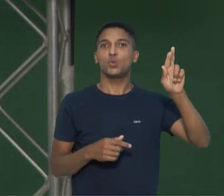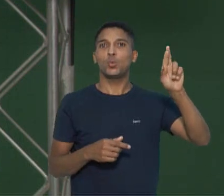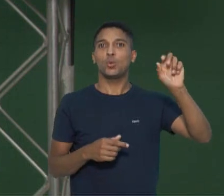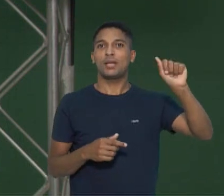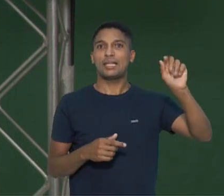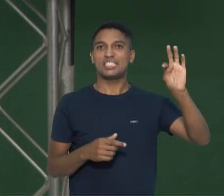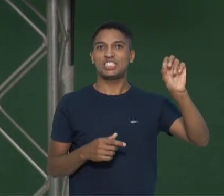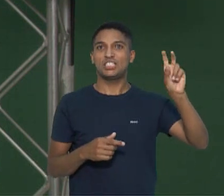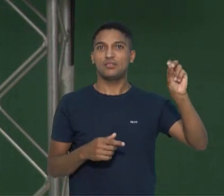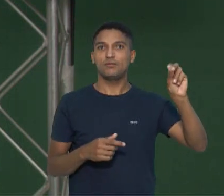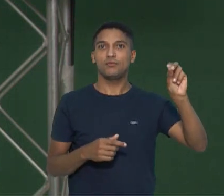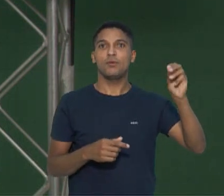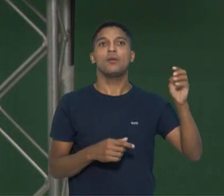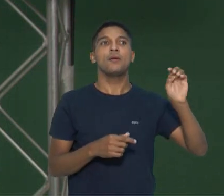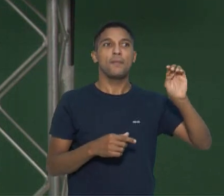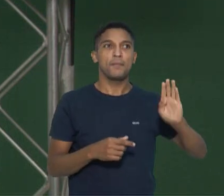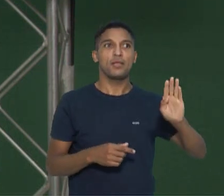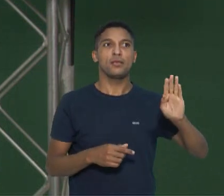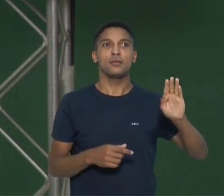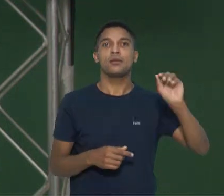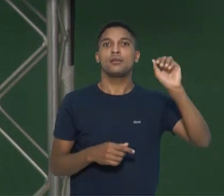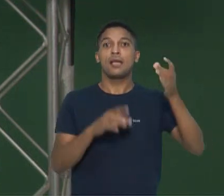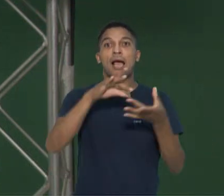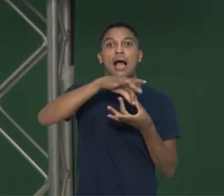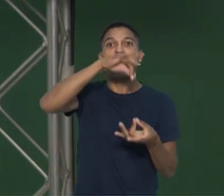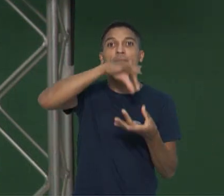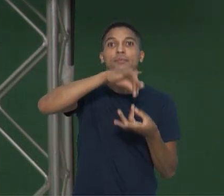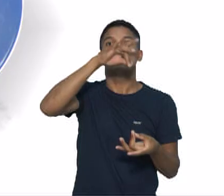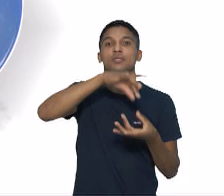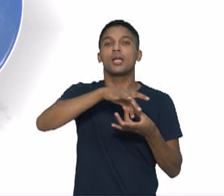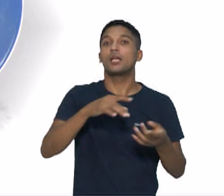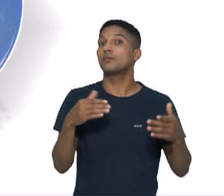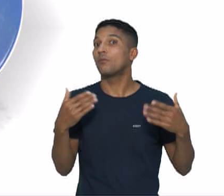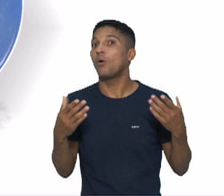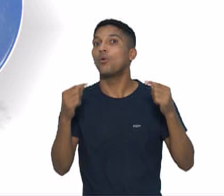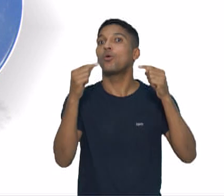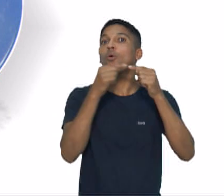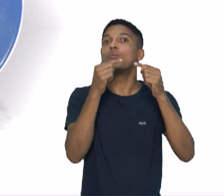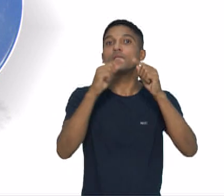completa essa frase e a gente já confere a resposta correta.